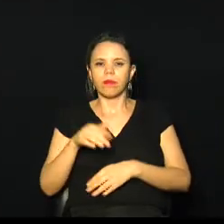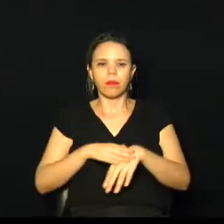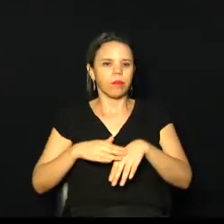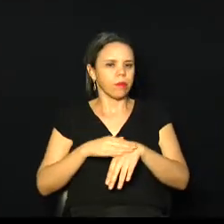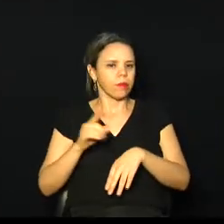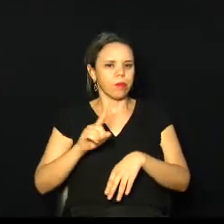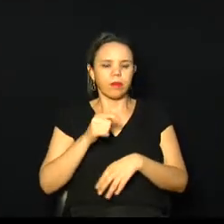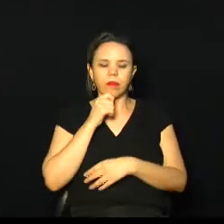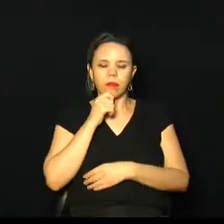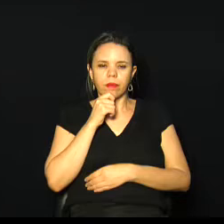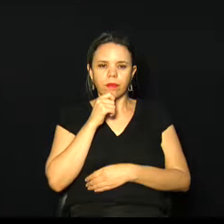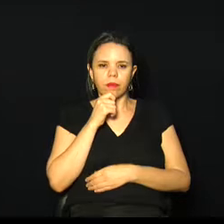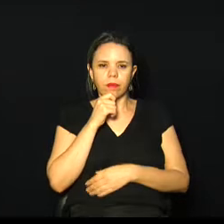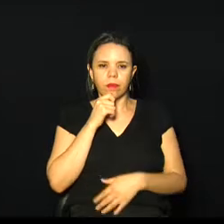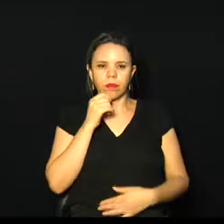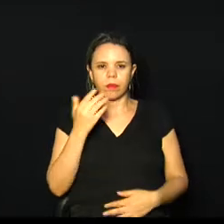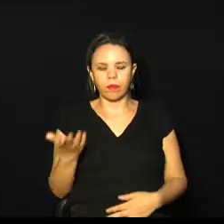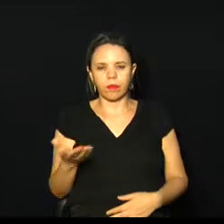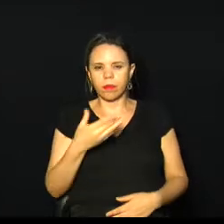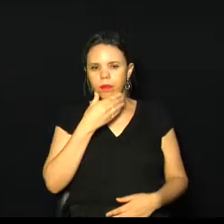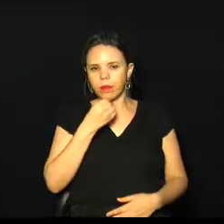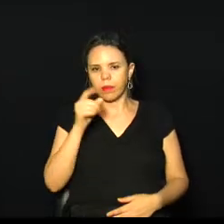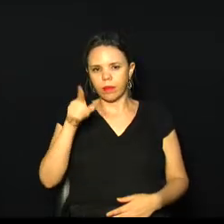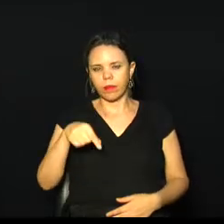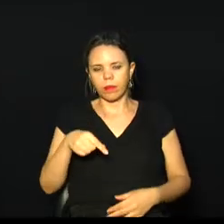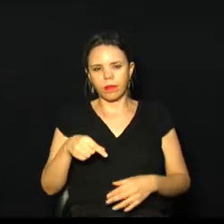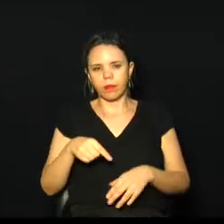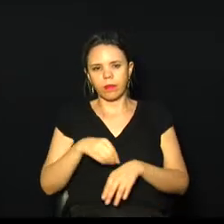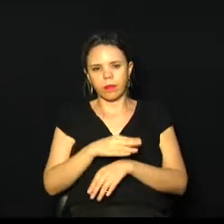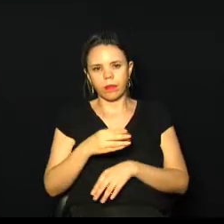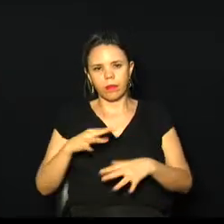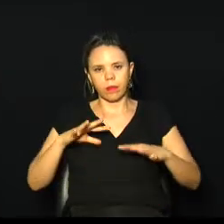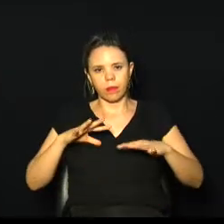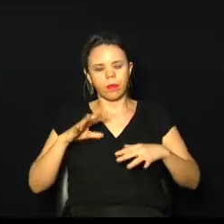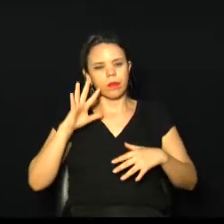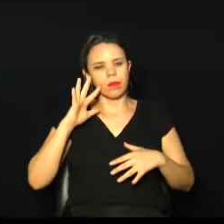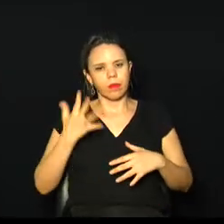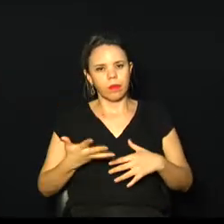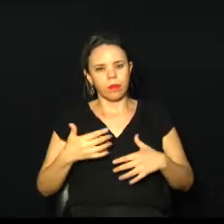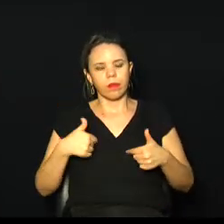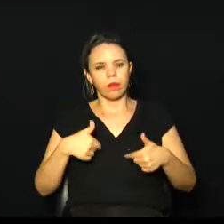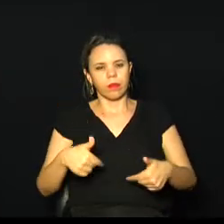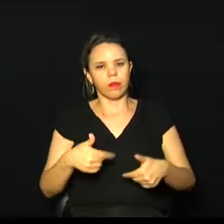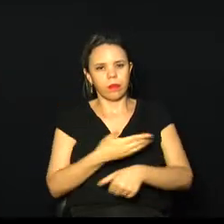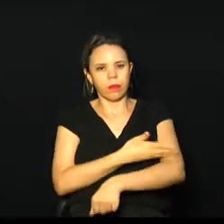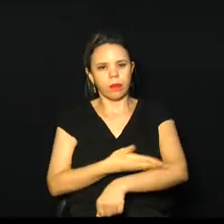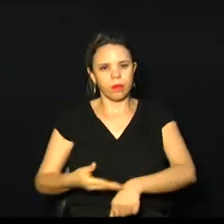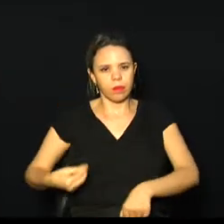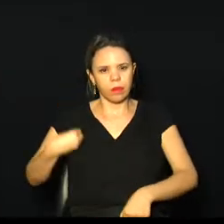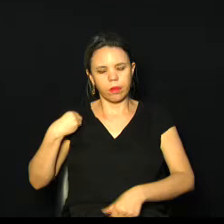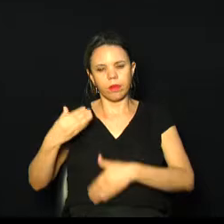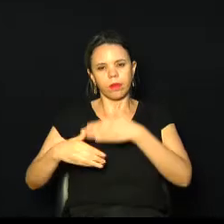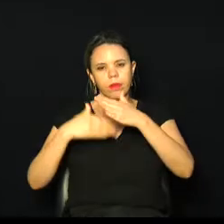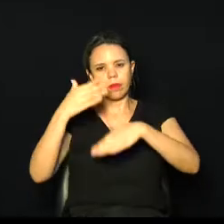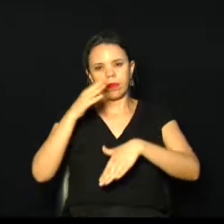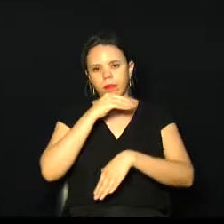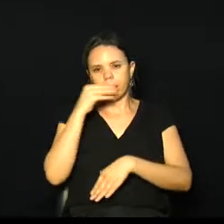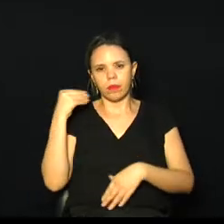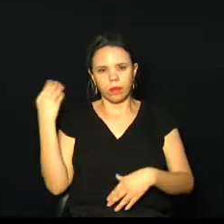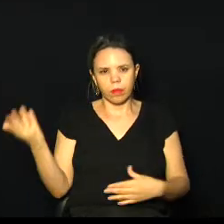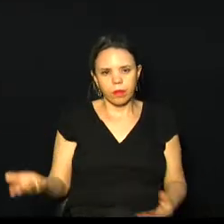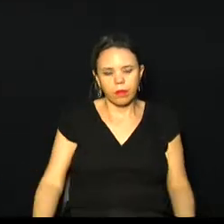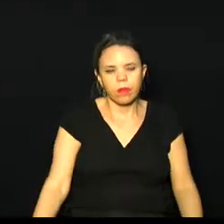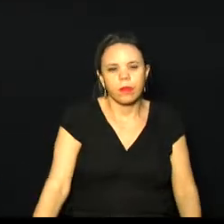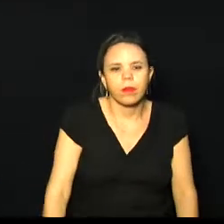ele ainda. Esse homem, ele reproduz atitudes e costumes visualizados e vividos na sua infância e adolescência,